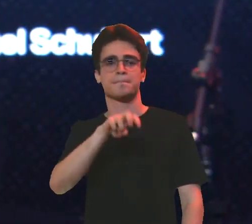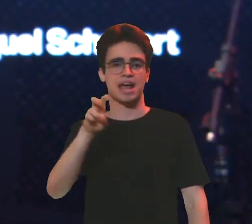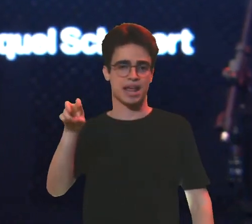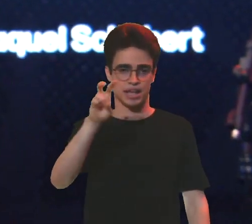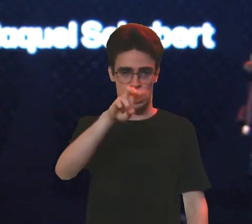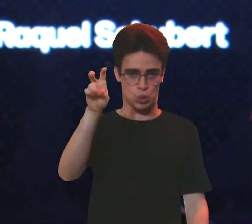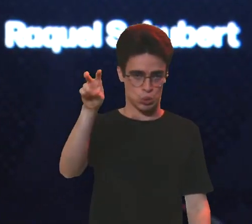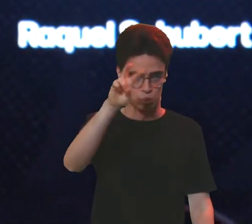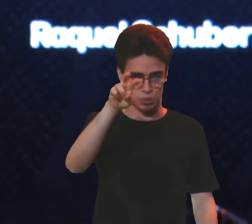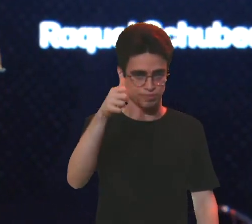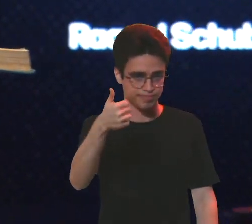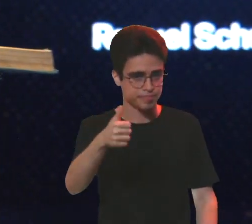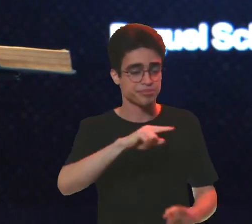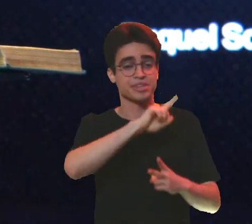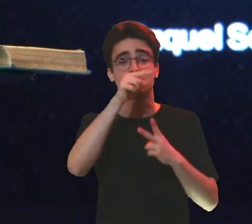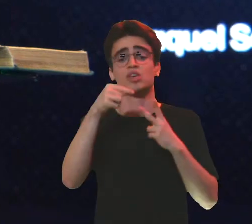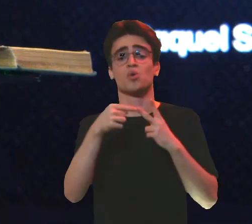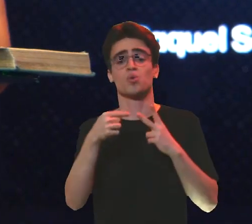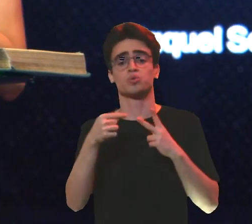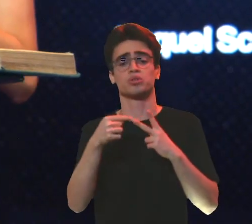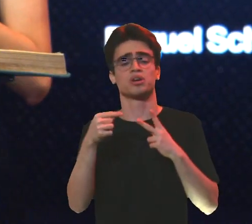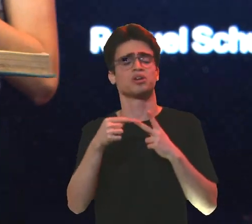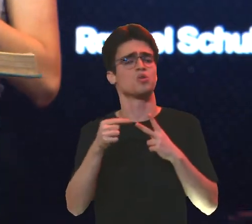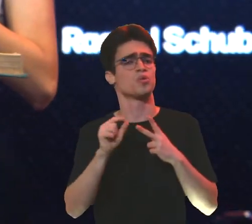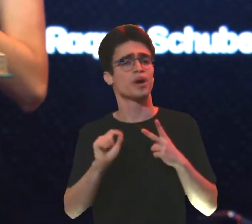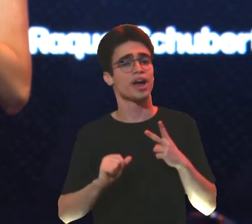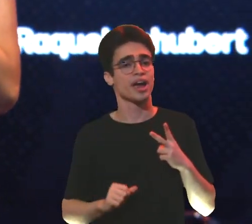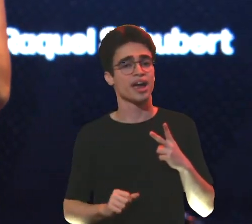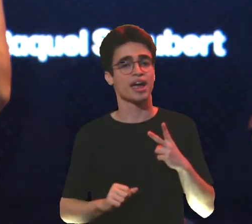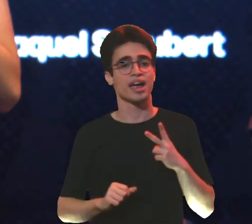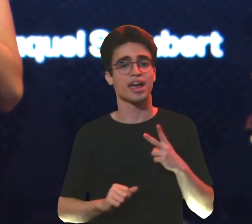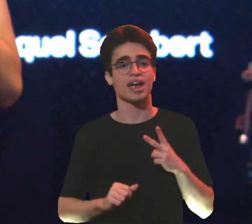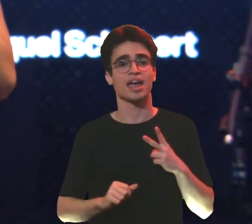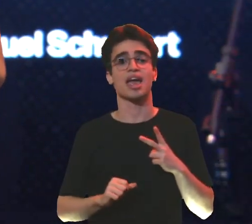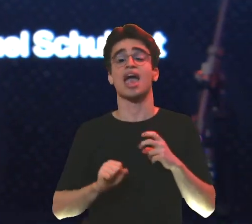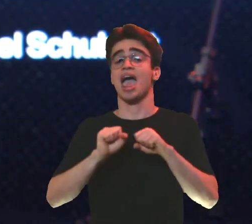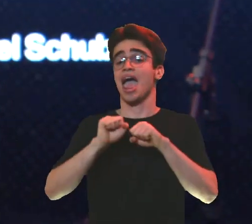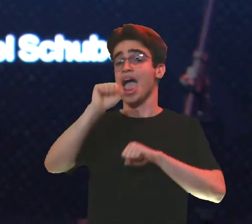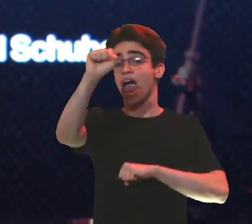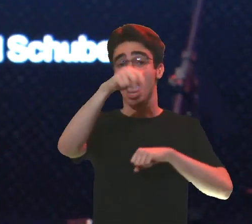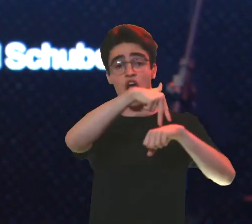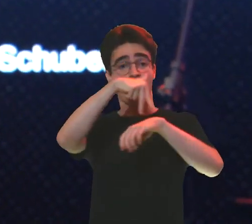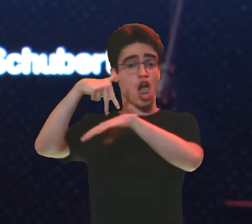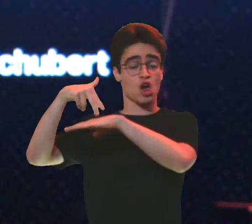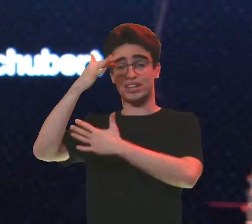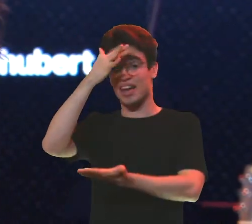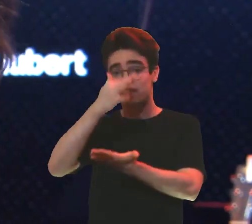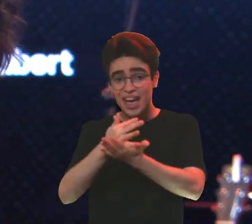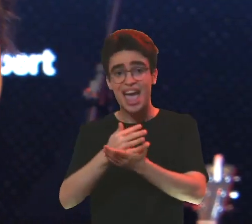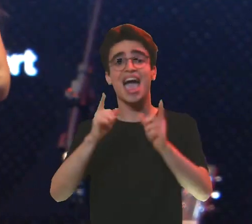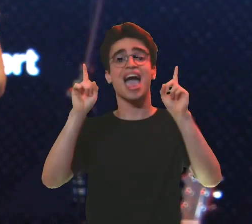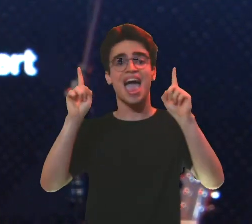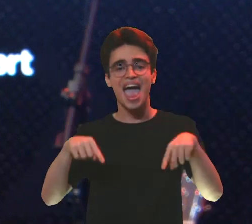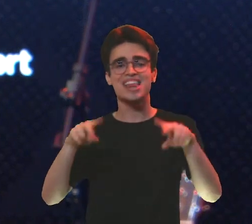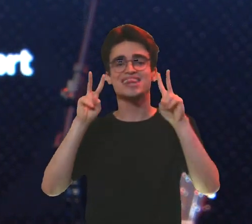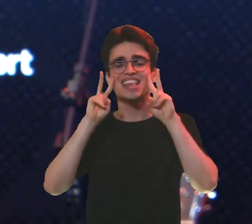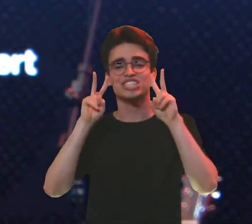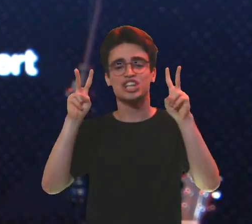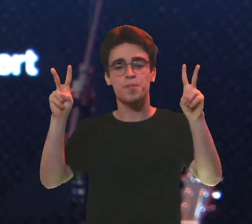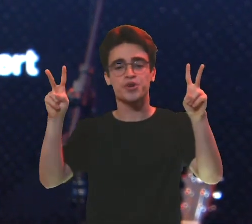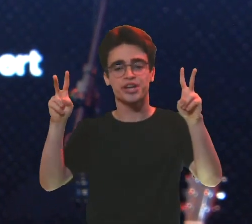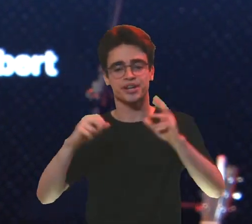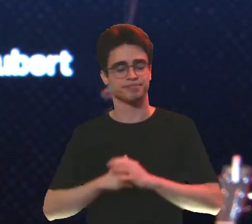peregrinos. A segunda marca é que heróis da fé são testemunhas. Olha aí para